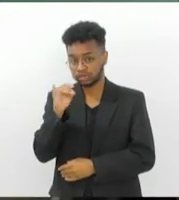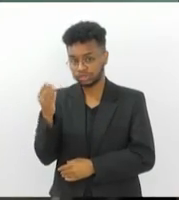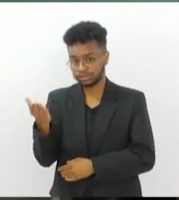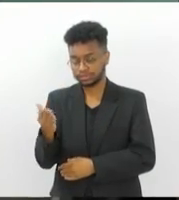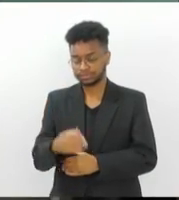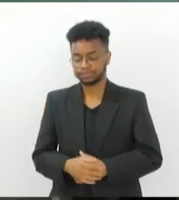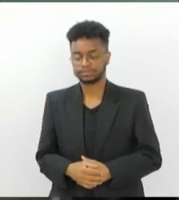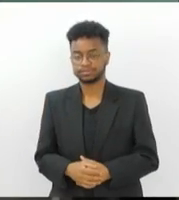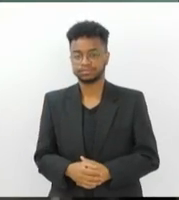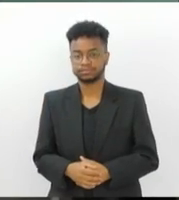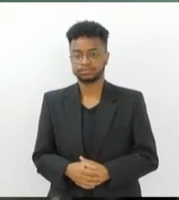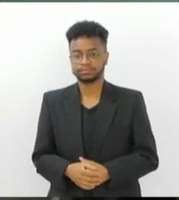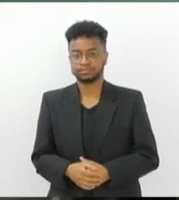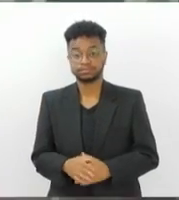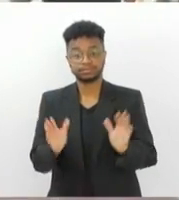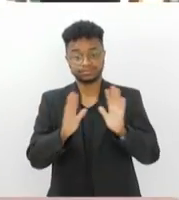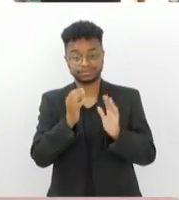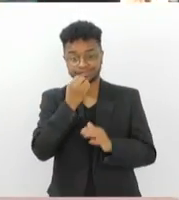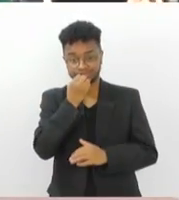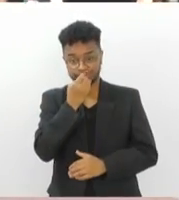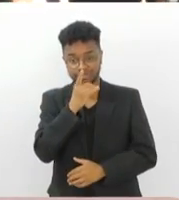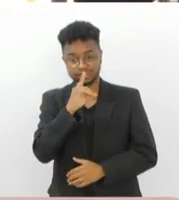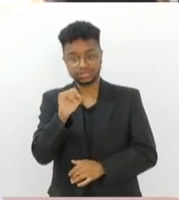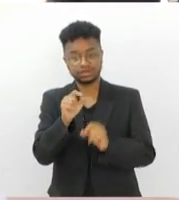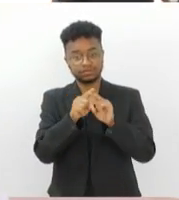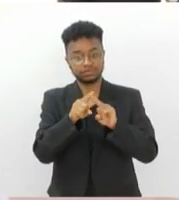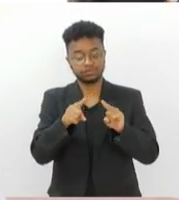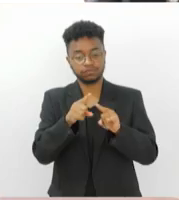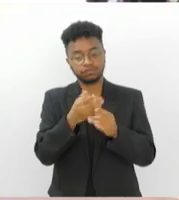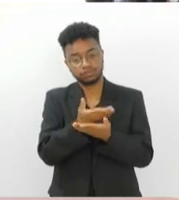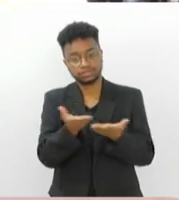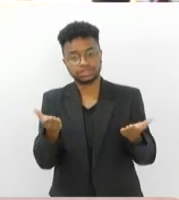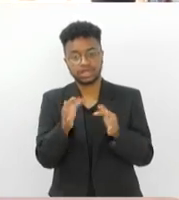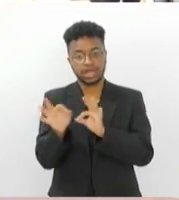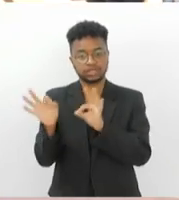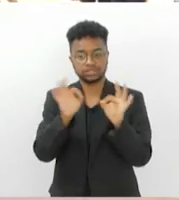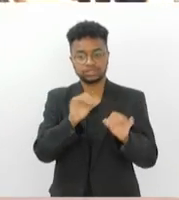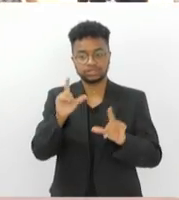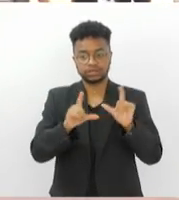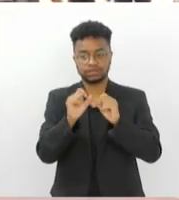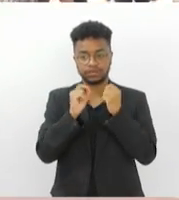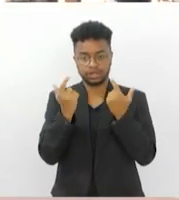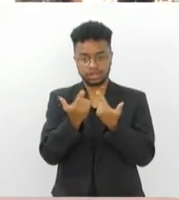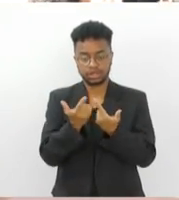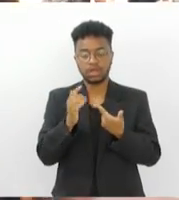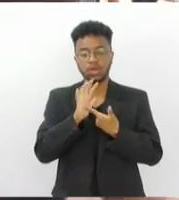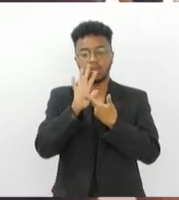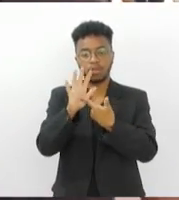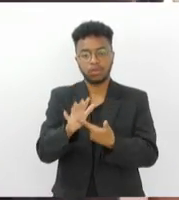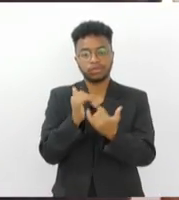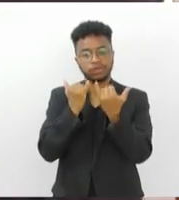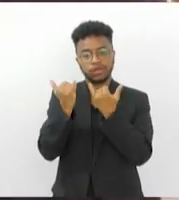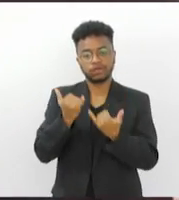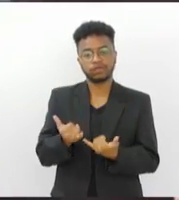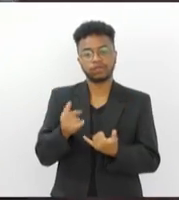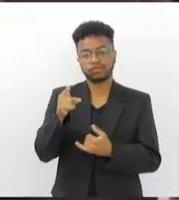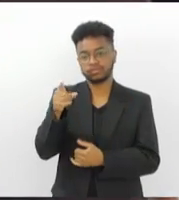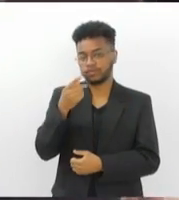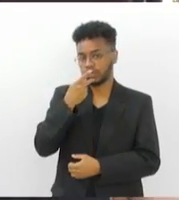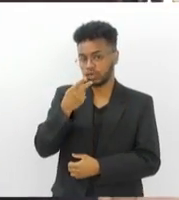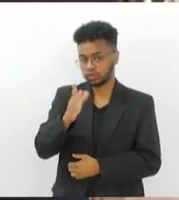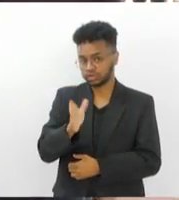PV Olá bom dia Vicente Bom dia a todos que acompanham V alerge trazendo um pouquinho mais esses números aí que você citou Vicente